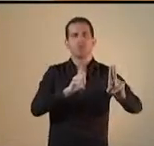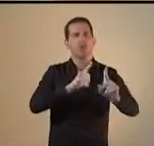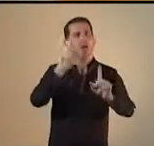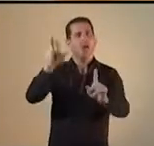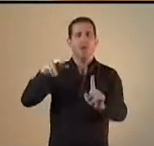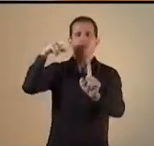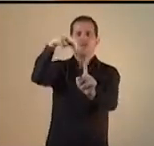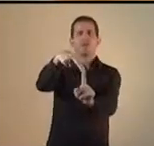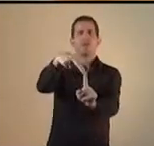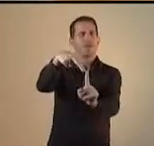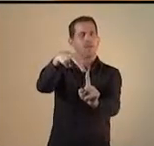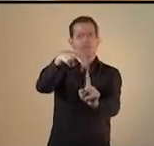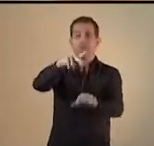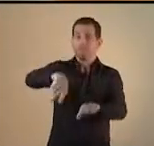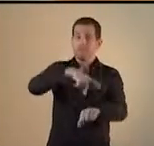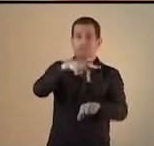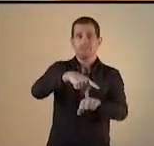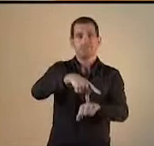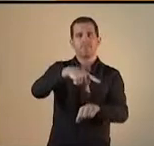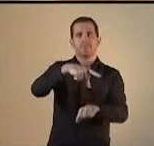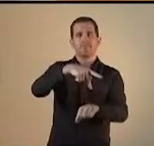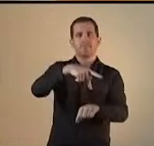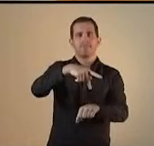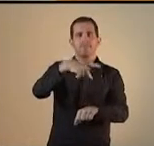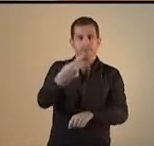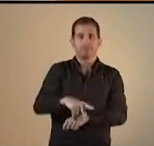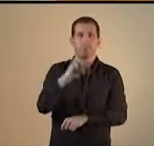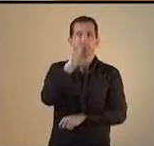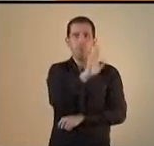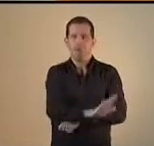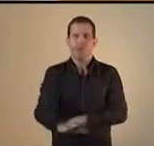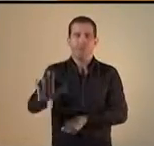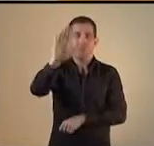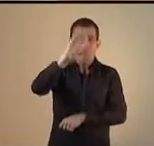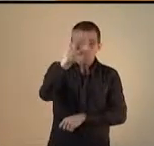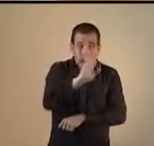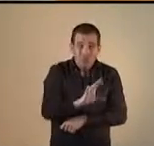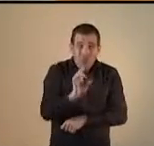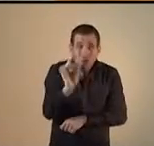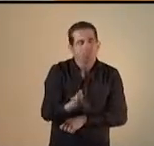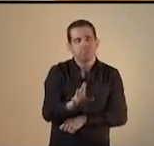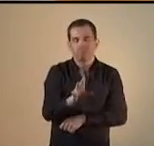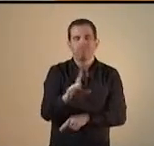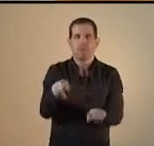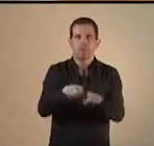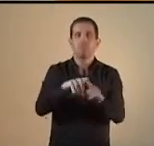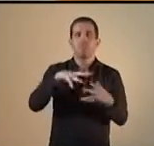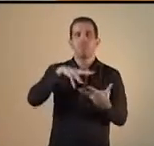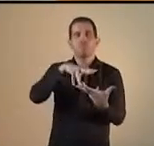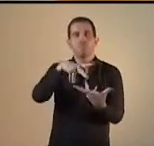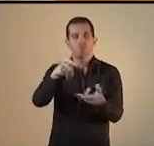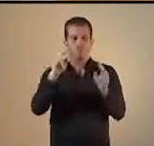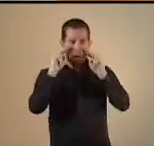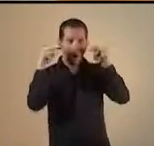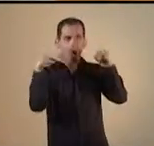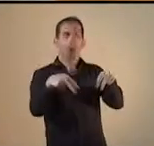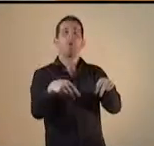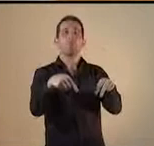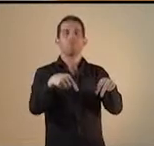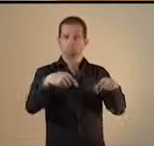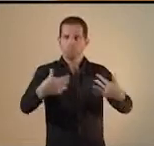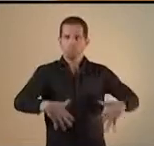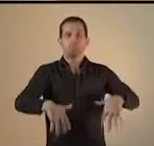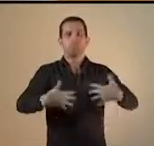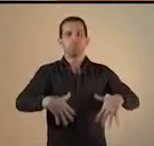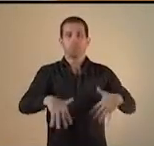é referência nacional. Não só referência nacional, mas referência mundial. Nós temos aqui na Federal